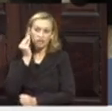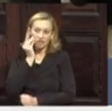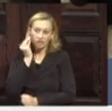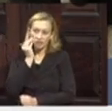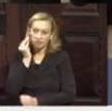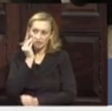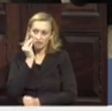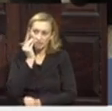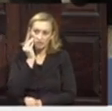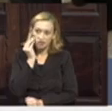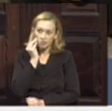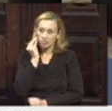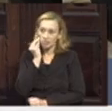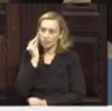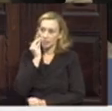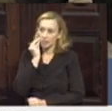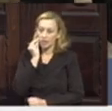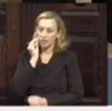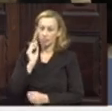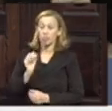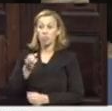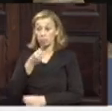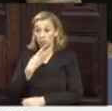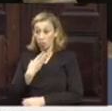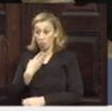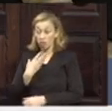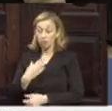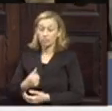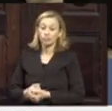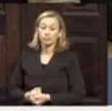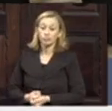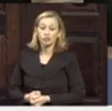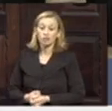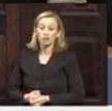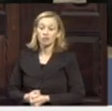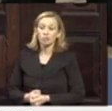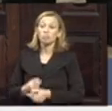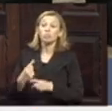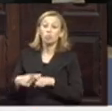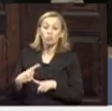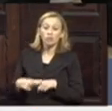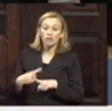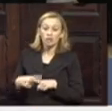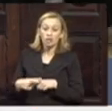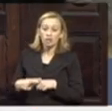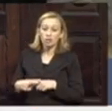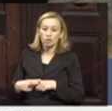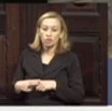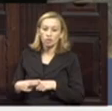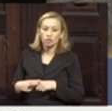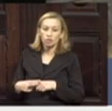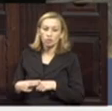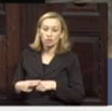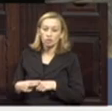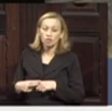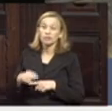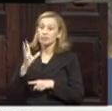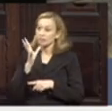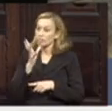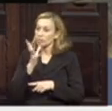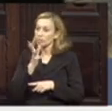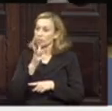Roslada, na RJ 104, ali na altura de Maria Paula.